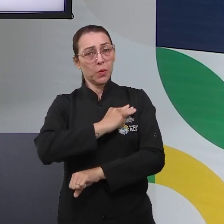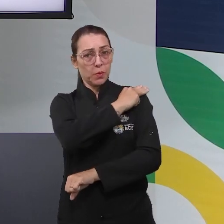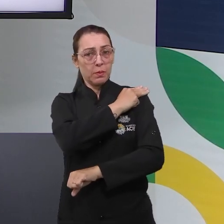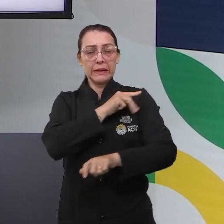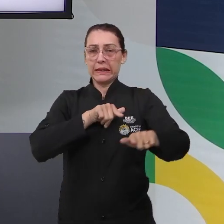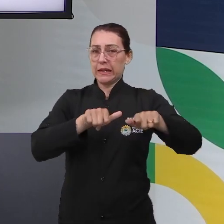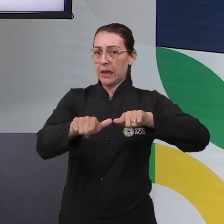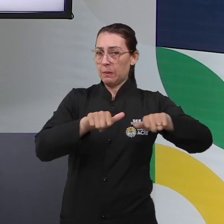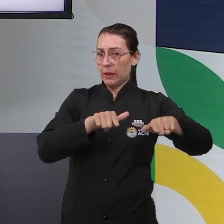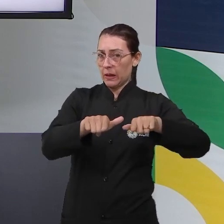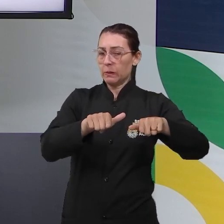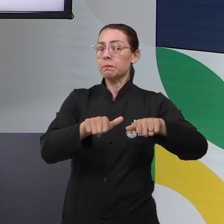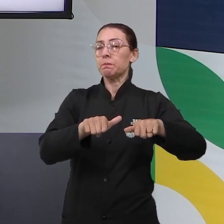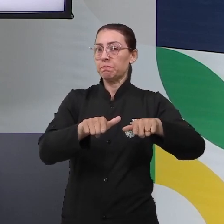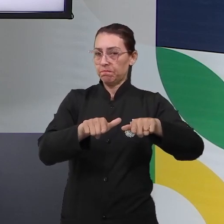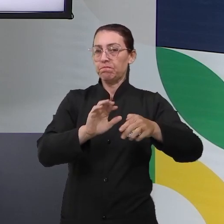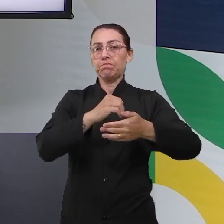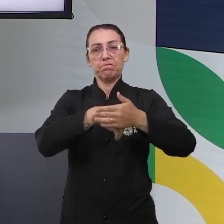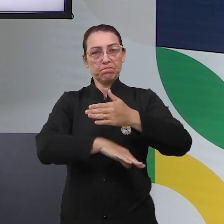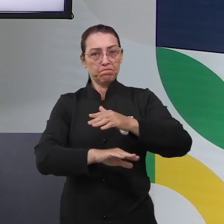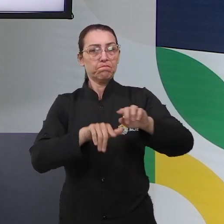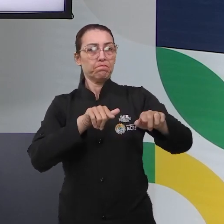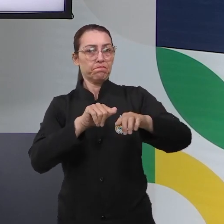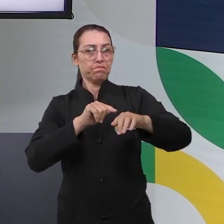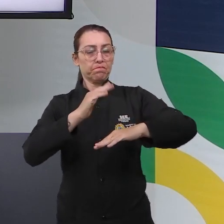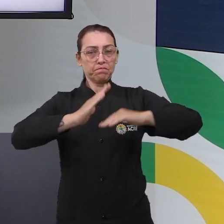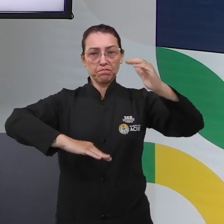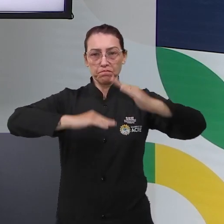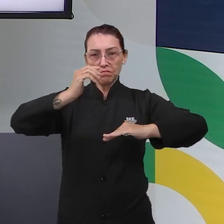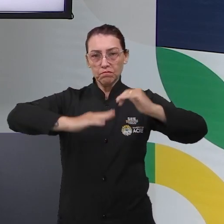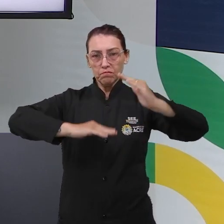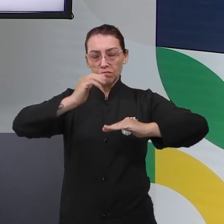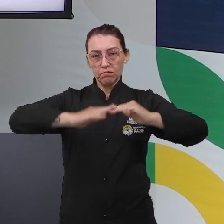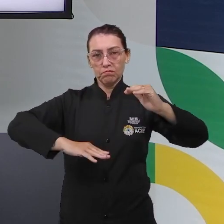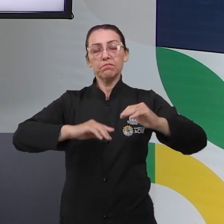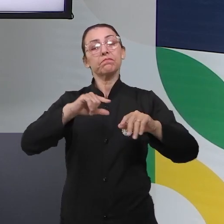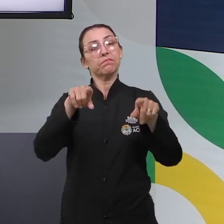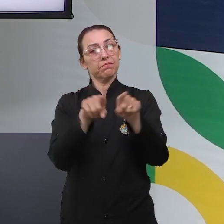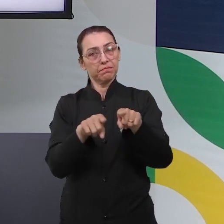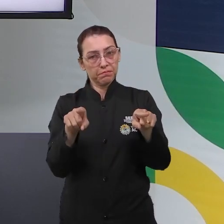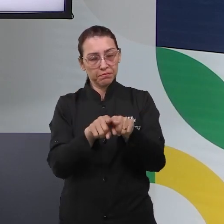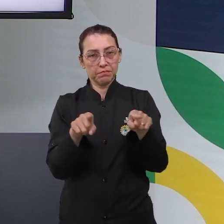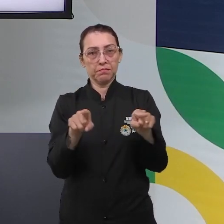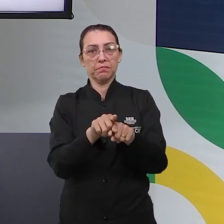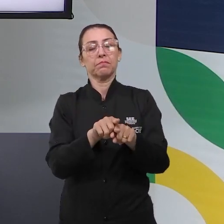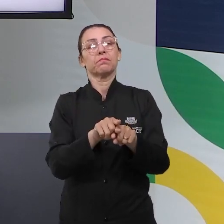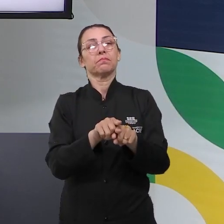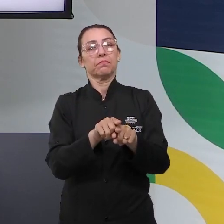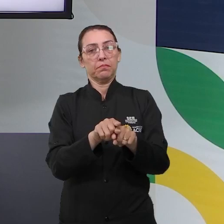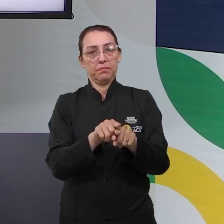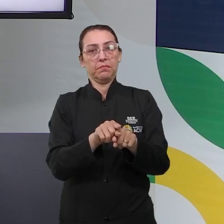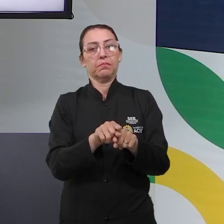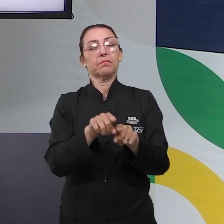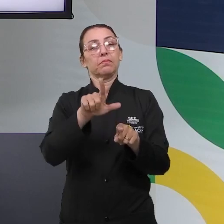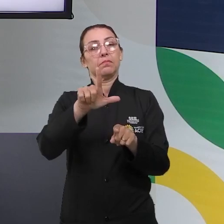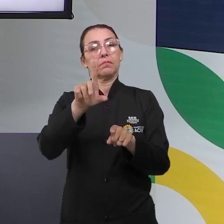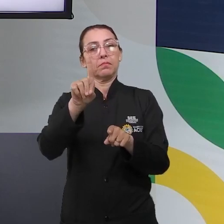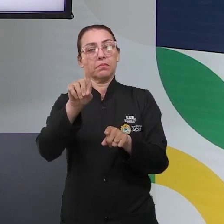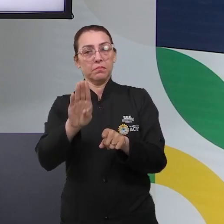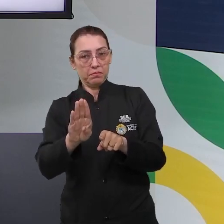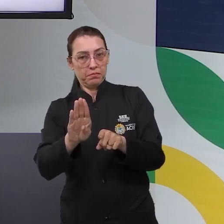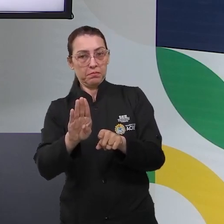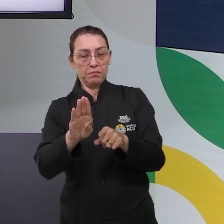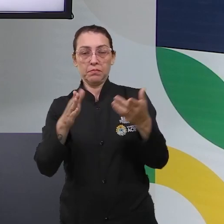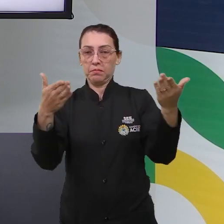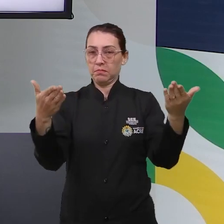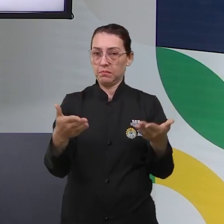médio, insere eles dentro do campo profissional. O campo profissional que também é um dos eixos aí da LDB. Tem,